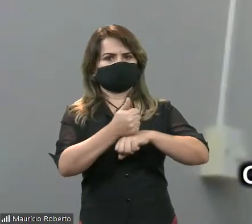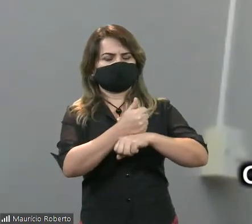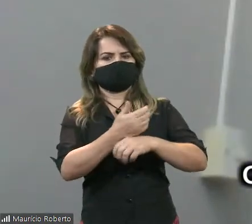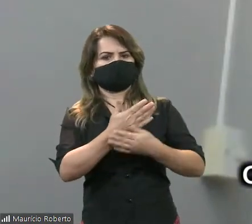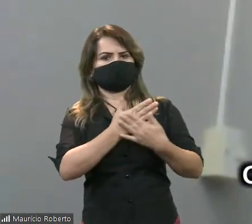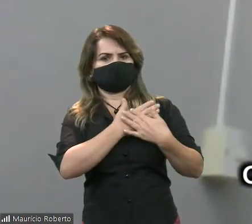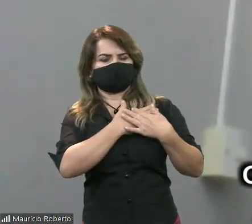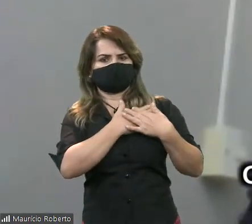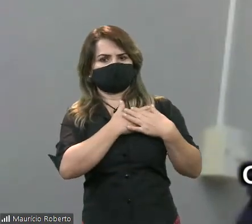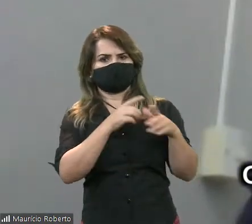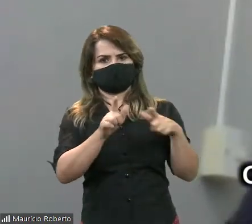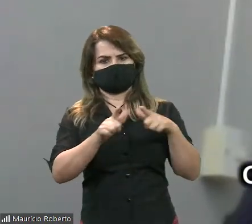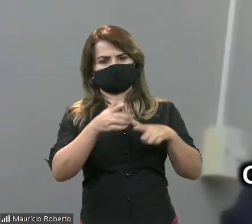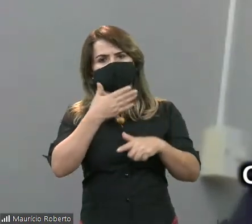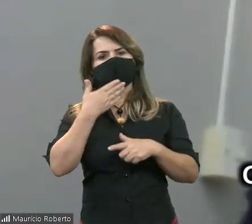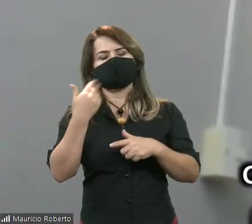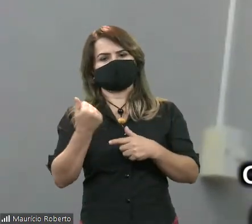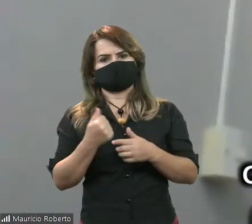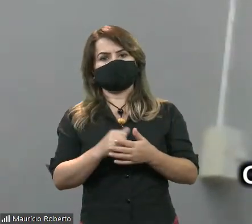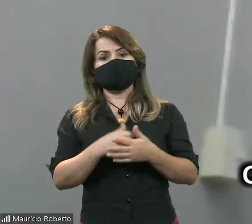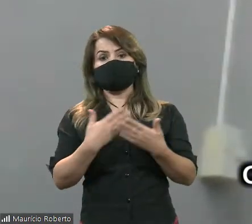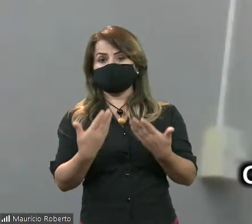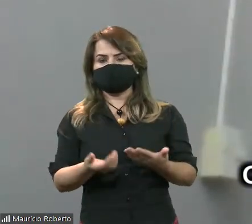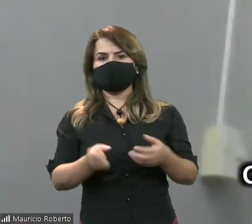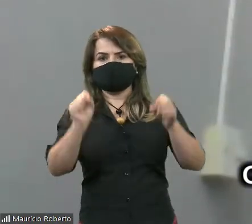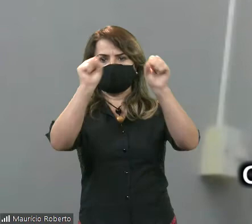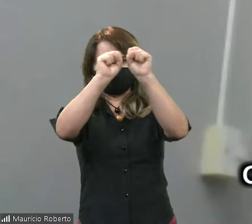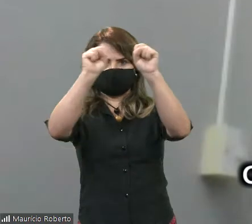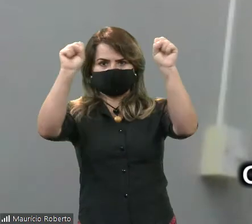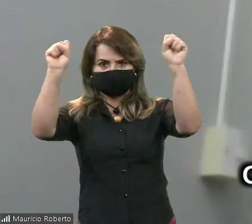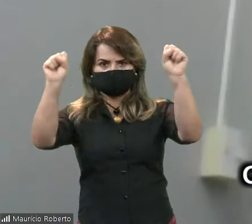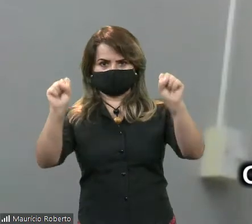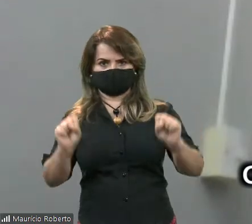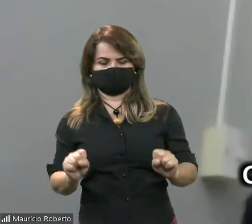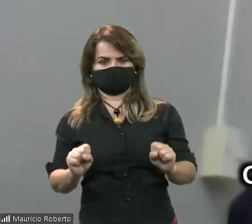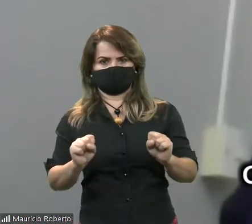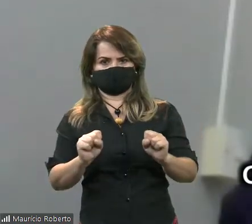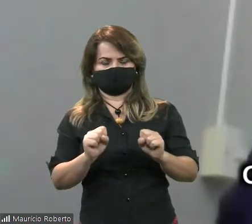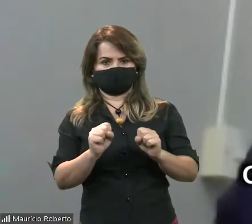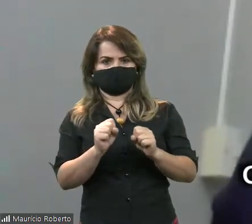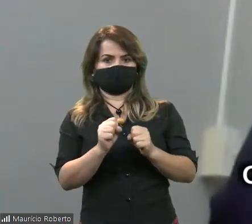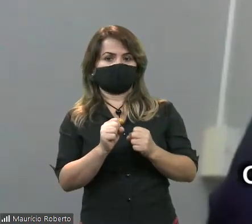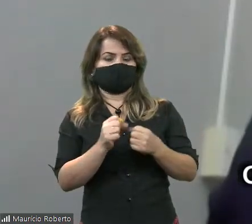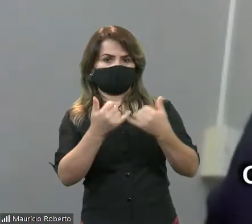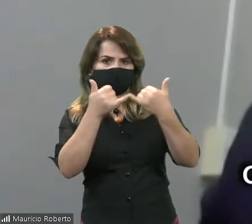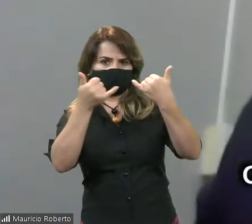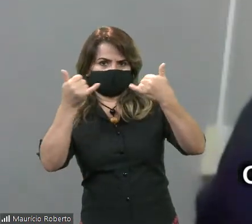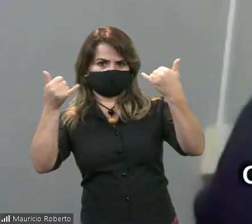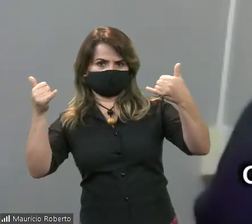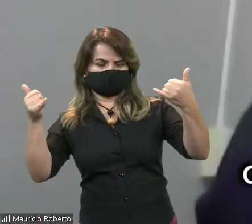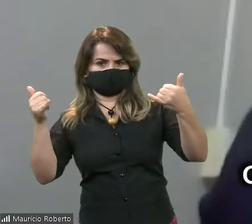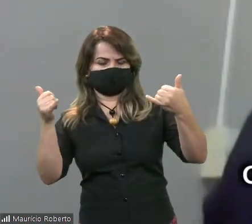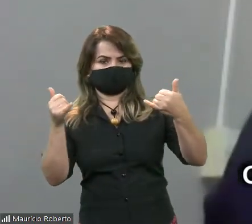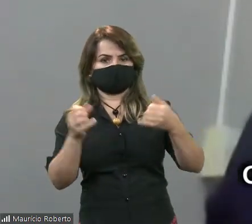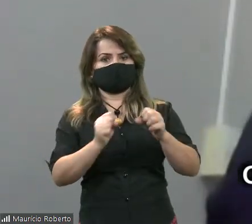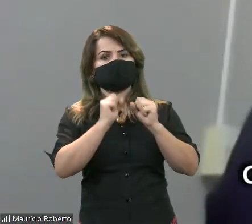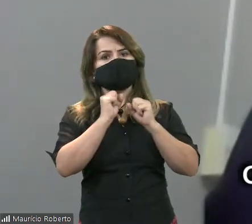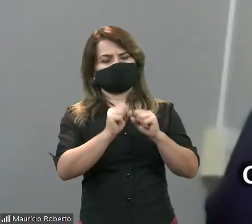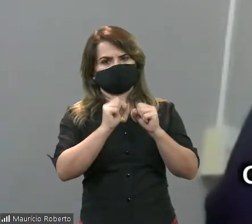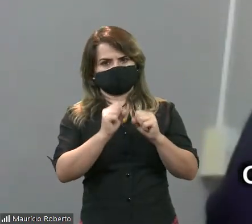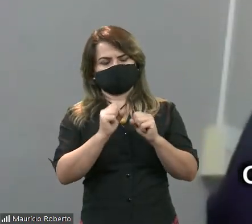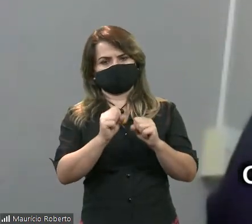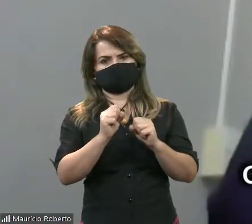um melhor serviço. Um sistema eletrônico, né, pode congregar todos esses segmentos, todas